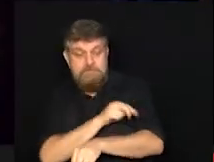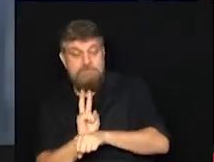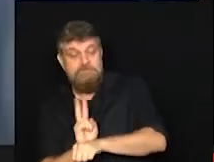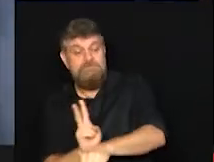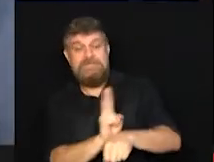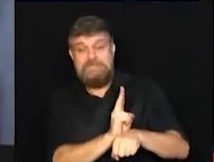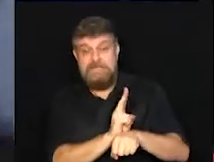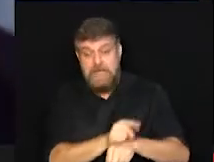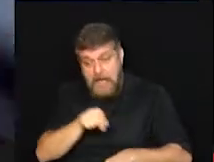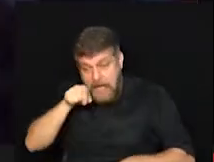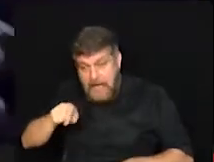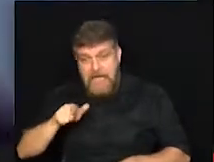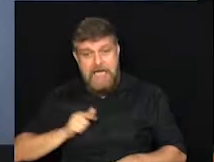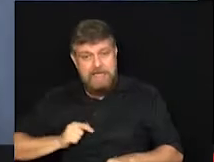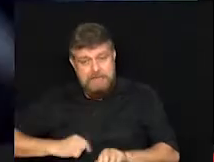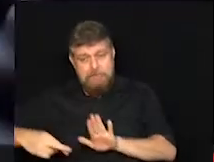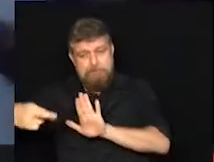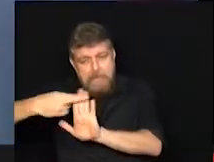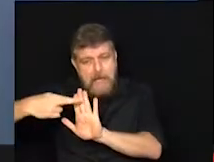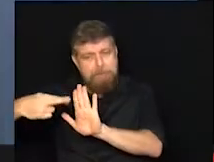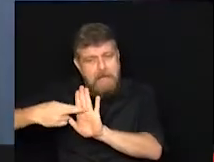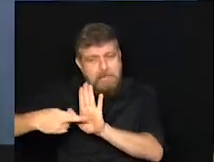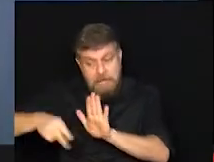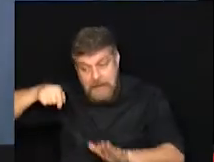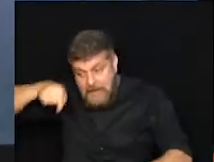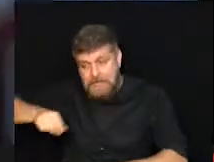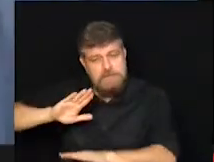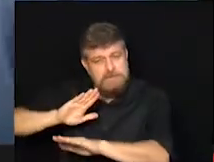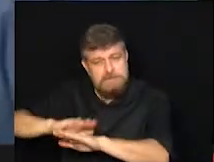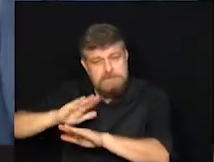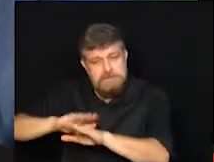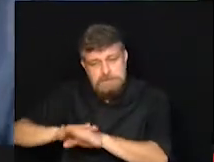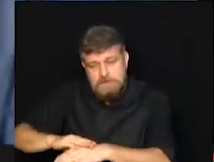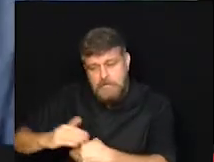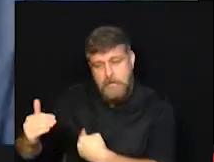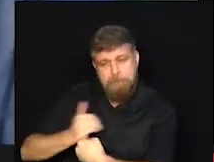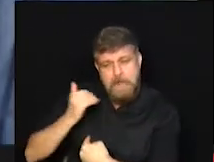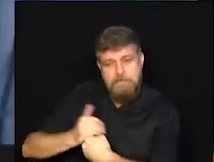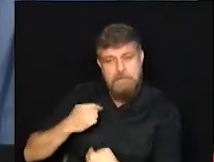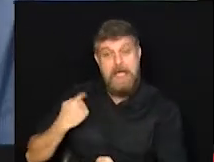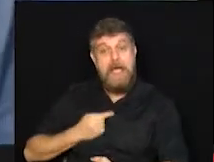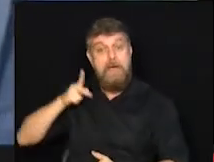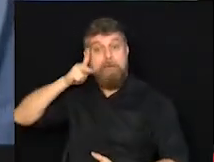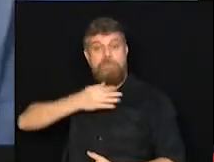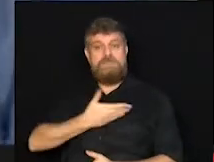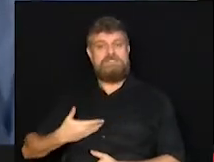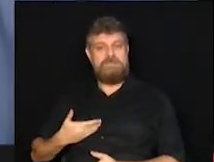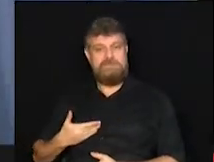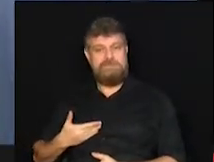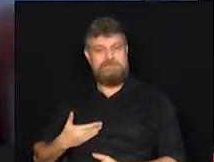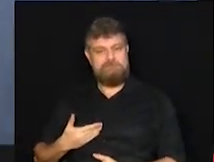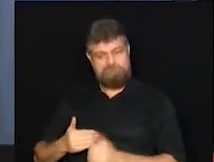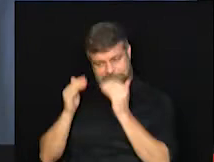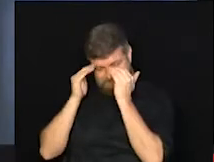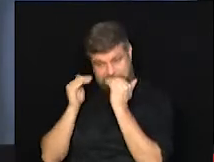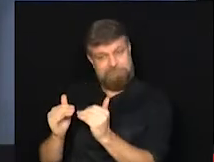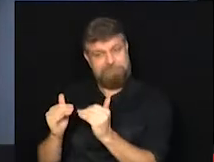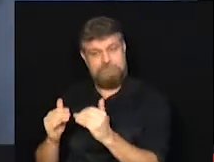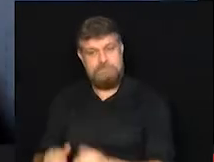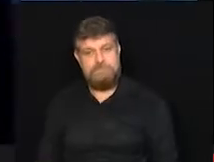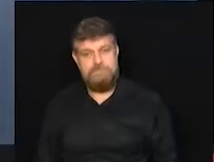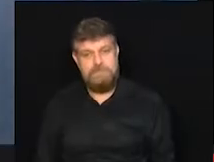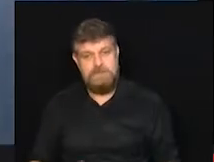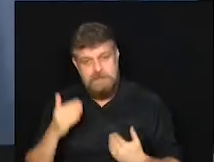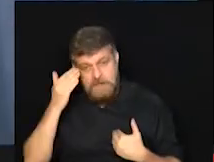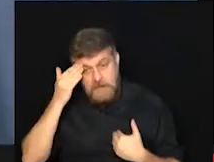é o norteador, ele que dá um norte às nossas políticas públicas. Né? E aí agradeço ao Pai Moacir, não